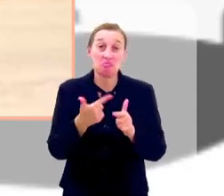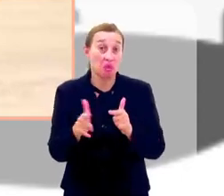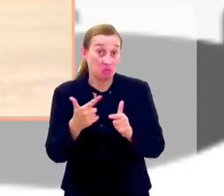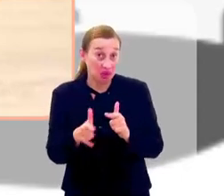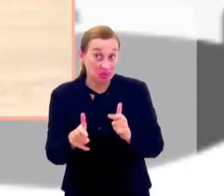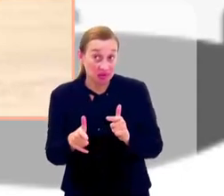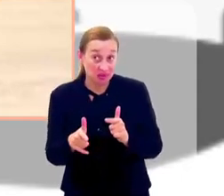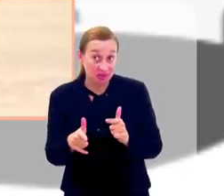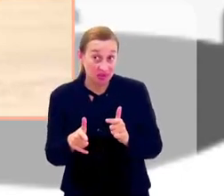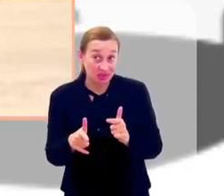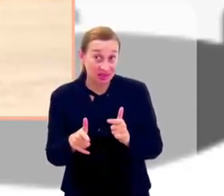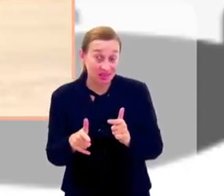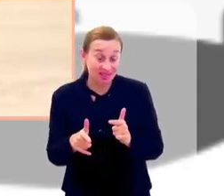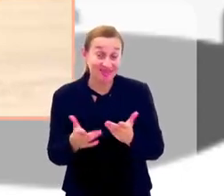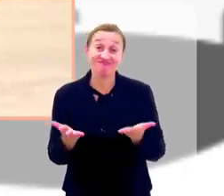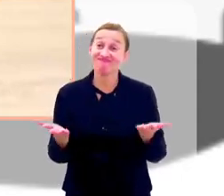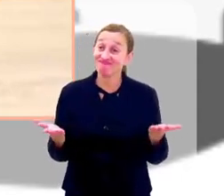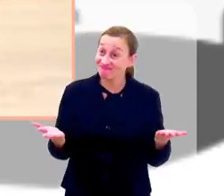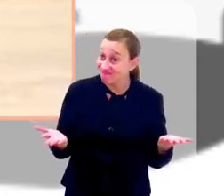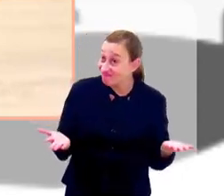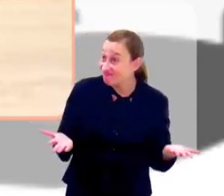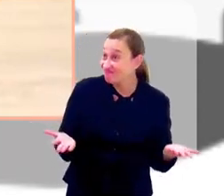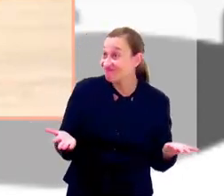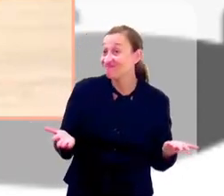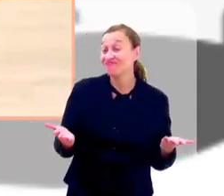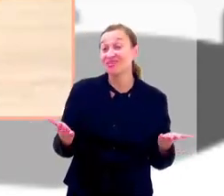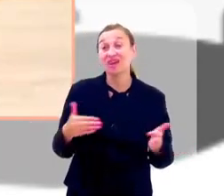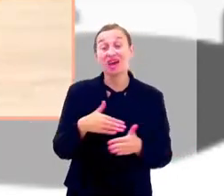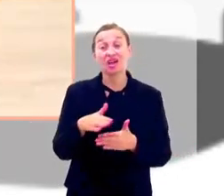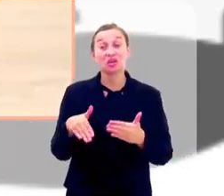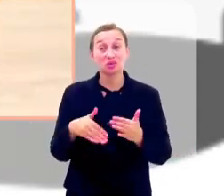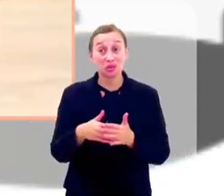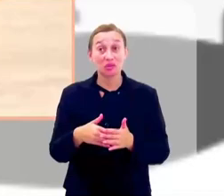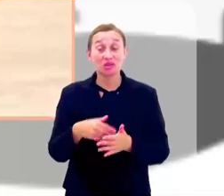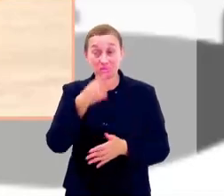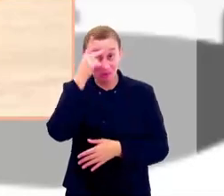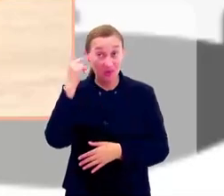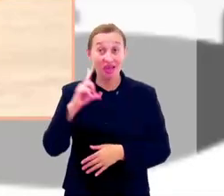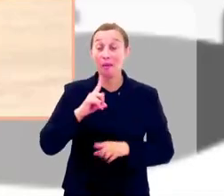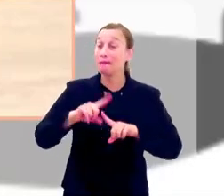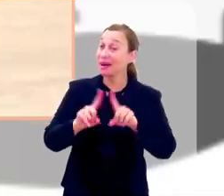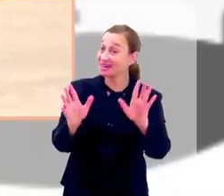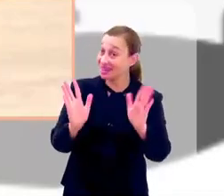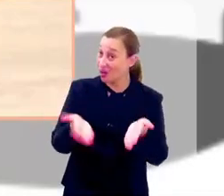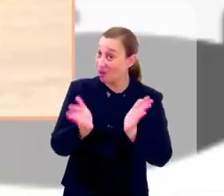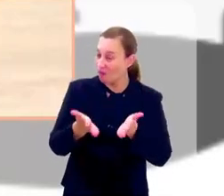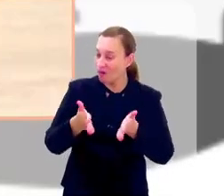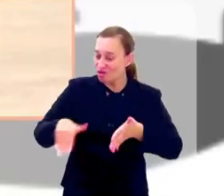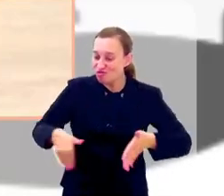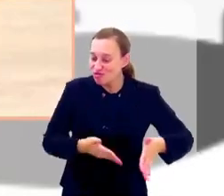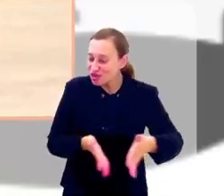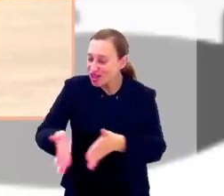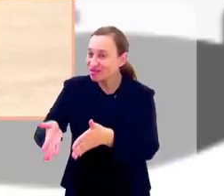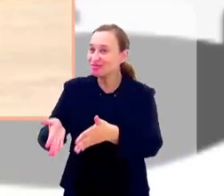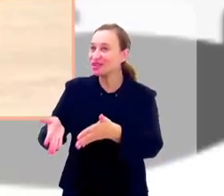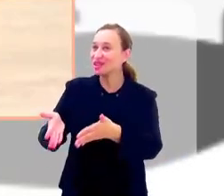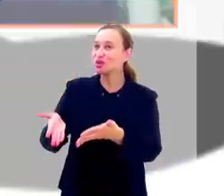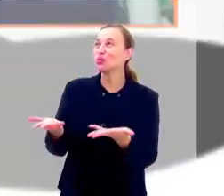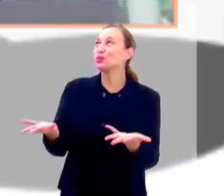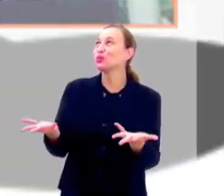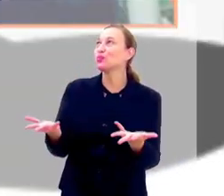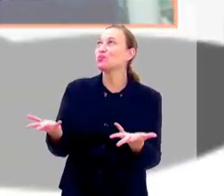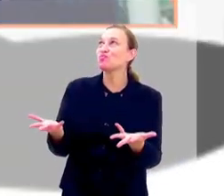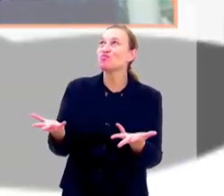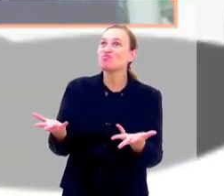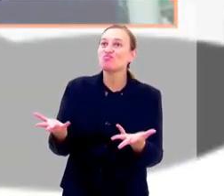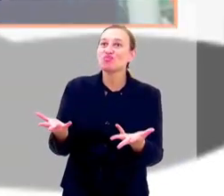e problemas são assim, né, permeiam a vida da humanidade. Agora, o caminho,